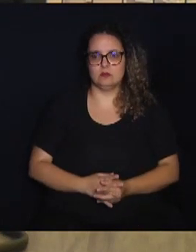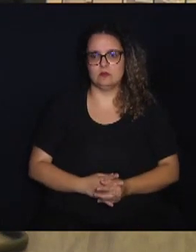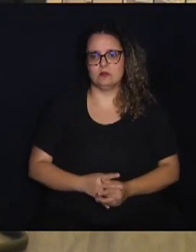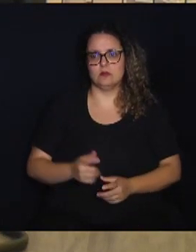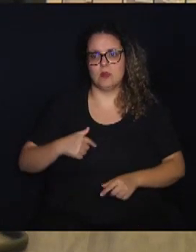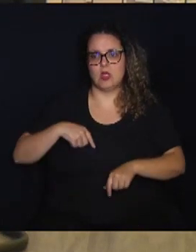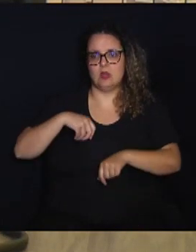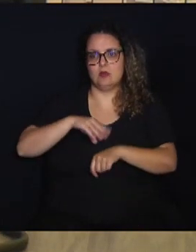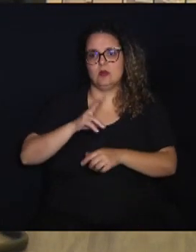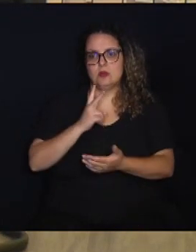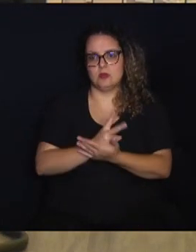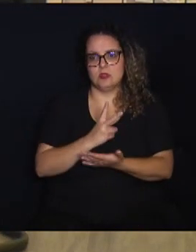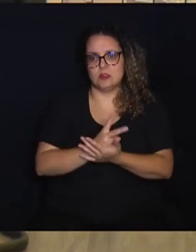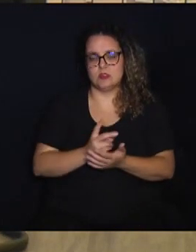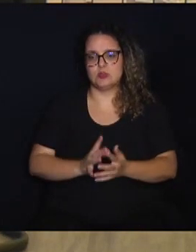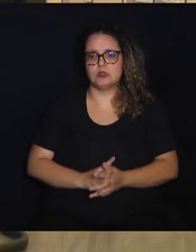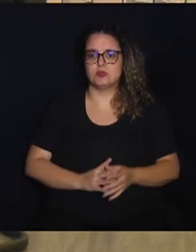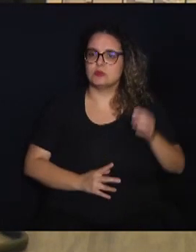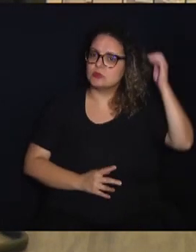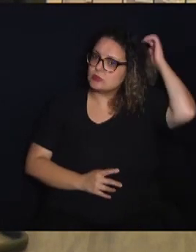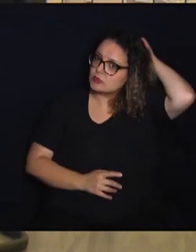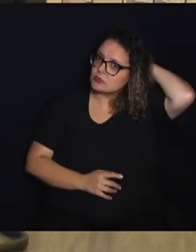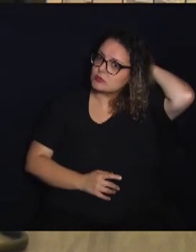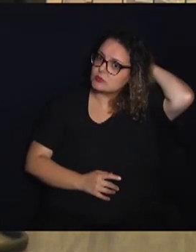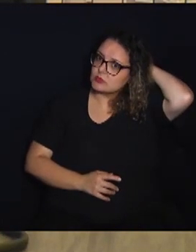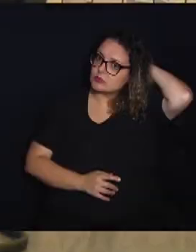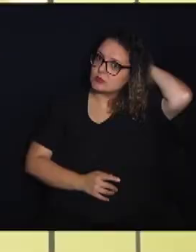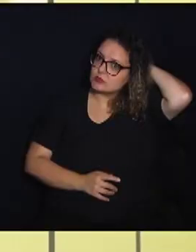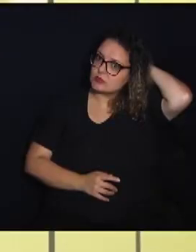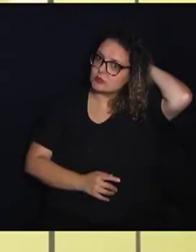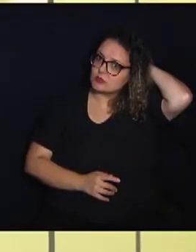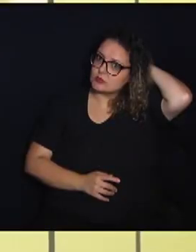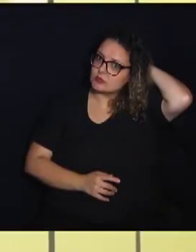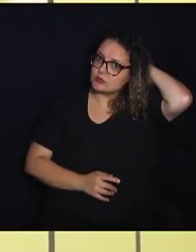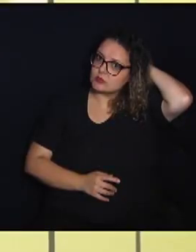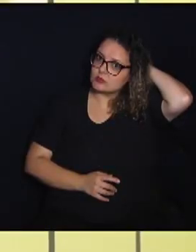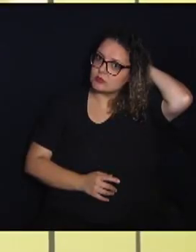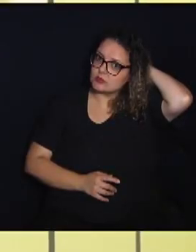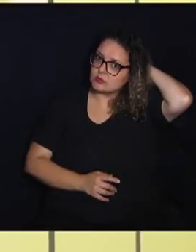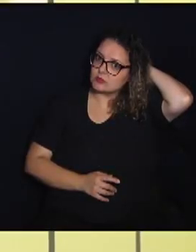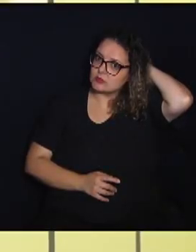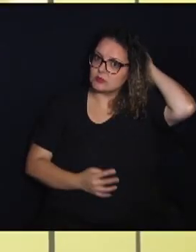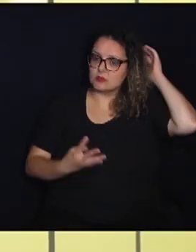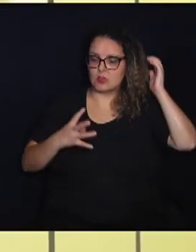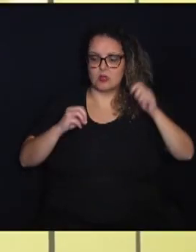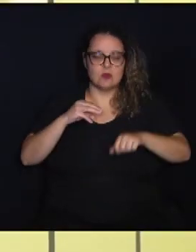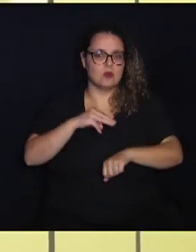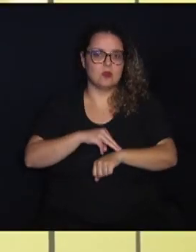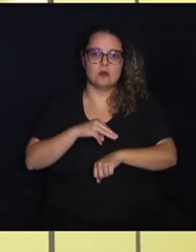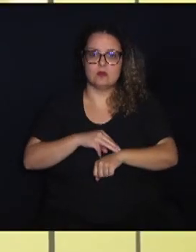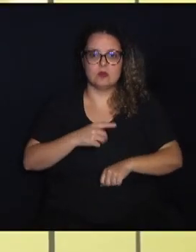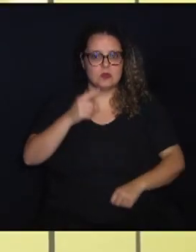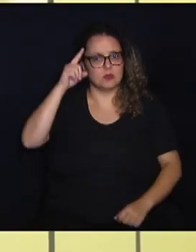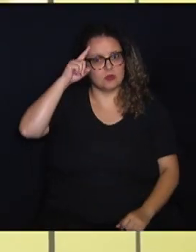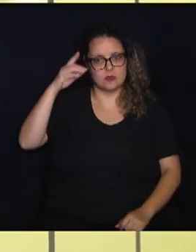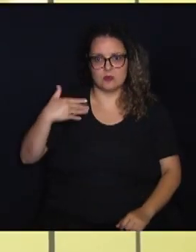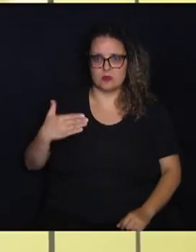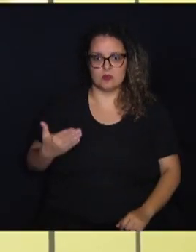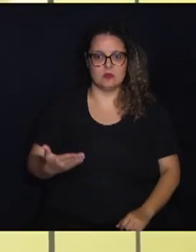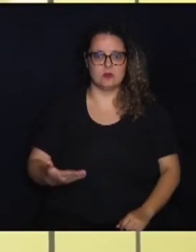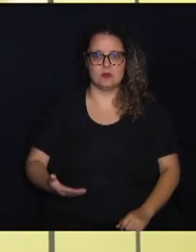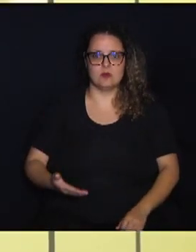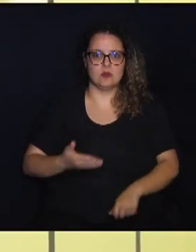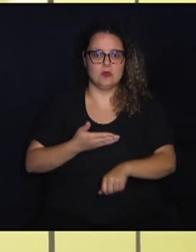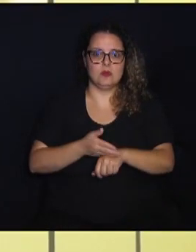indico sempre para os meus alunos e pacientes, se dedique 40 minutos por dia. Eu monto o treino de